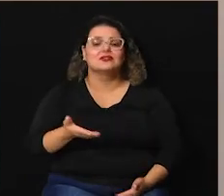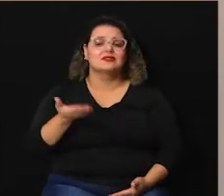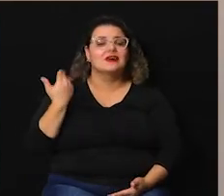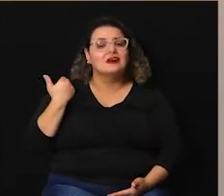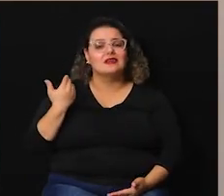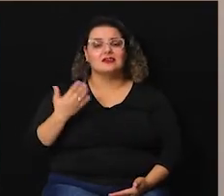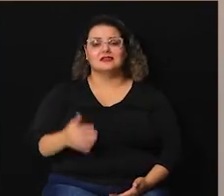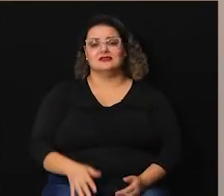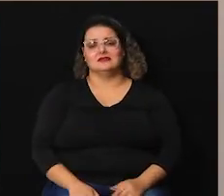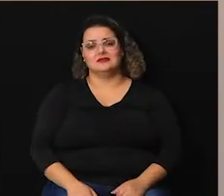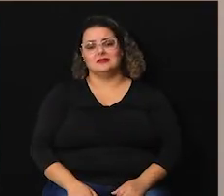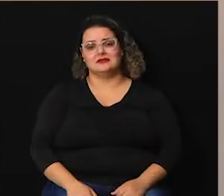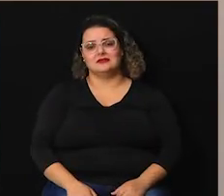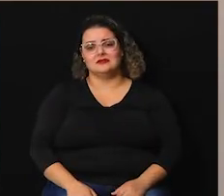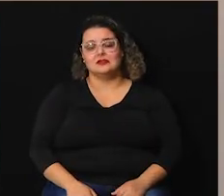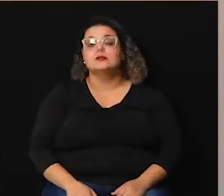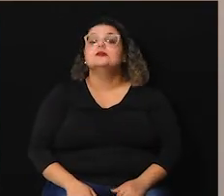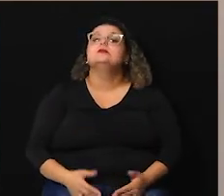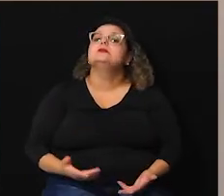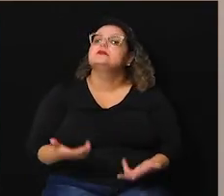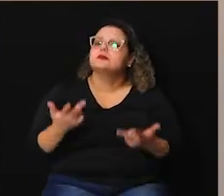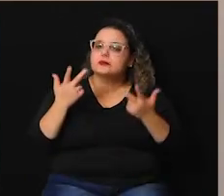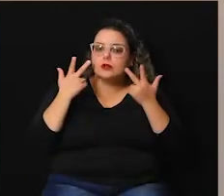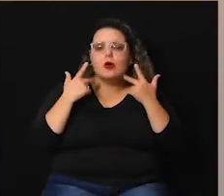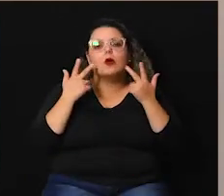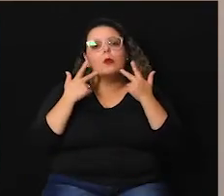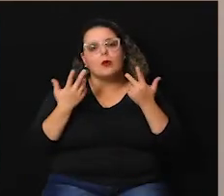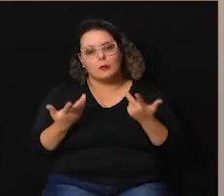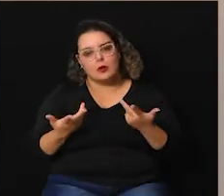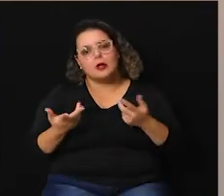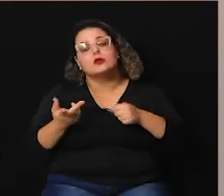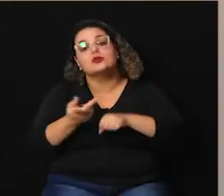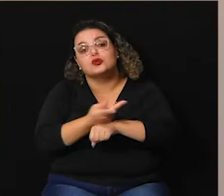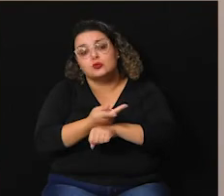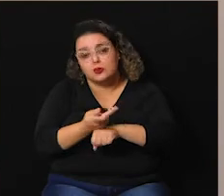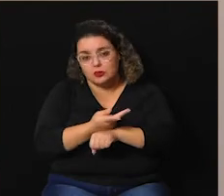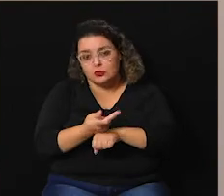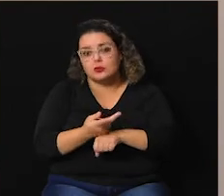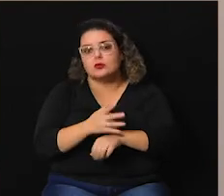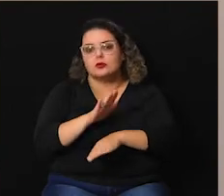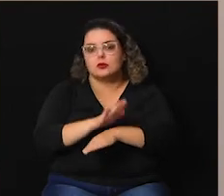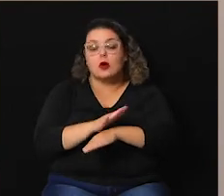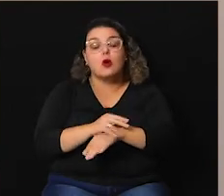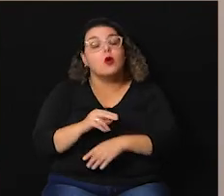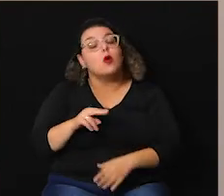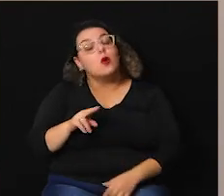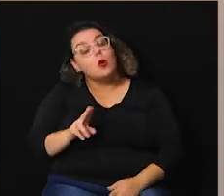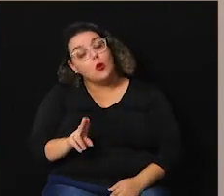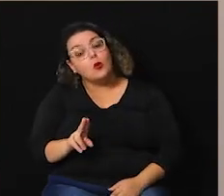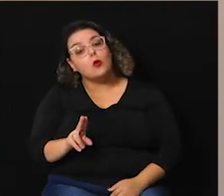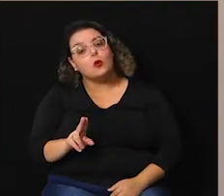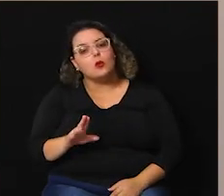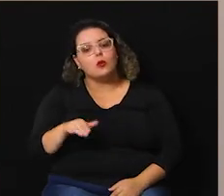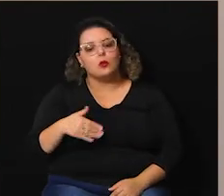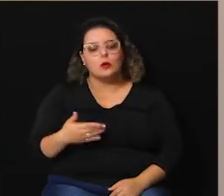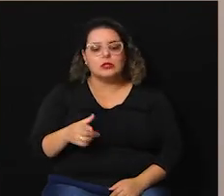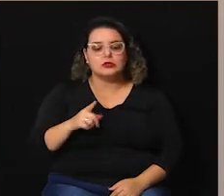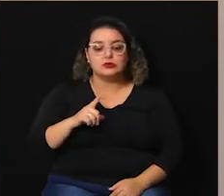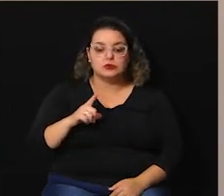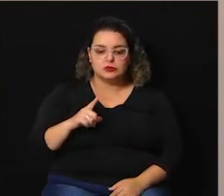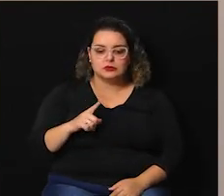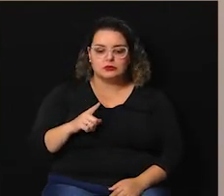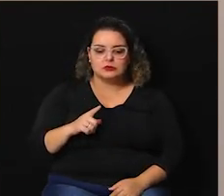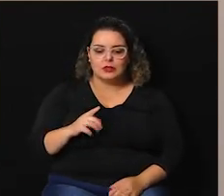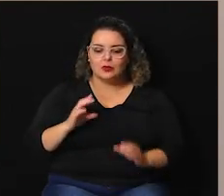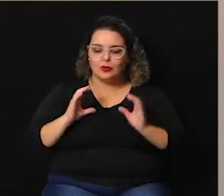antes. Quando os pacientes têm esses sintomas, geralmente eles mesmos buscam ajuda. Ou quando há